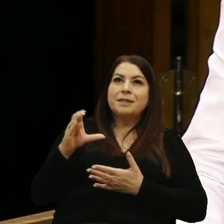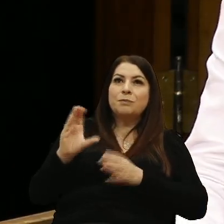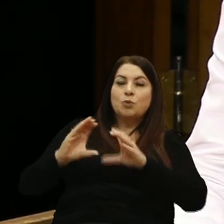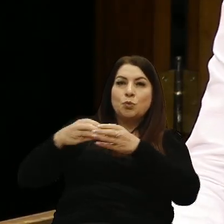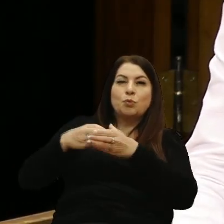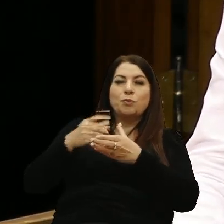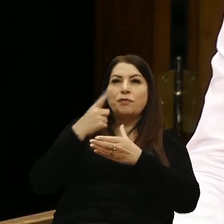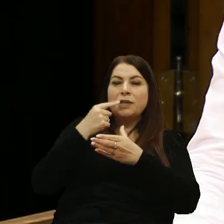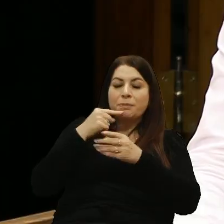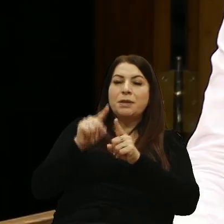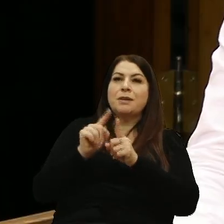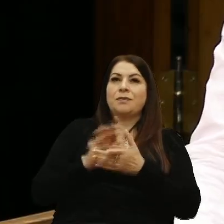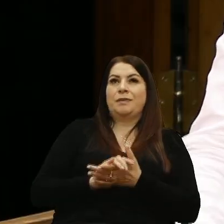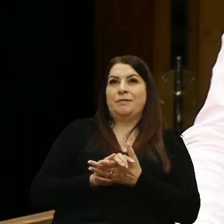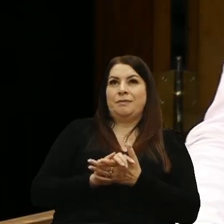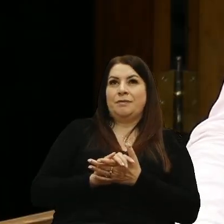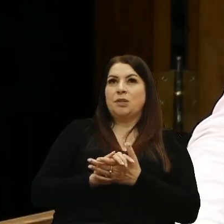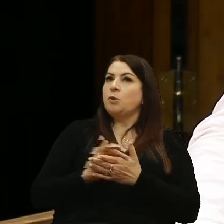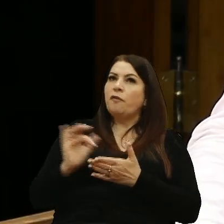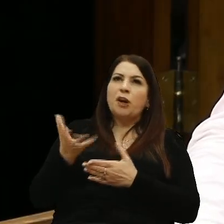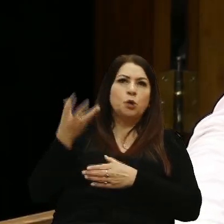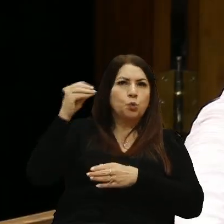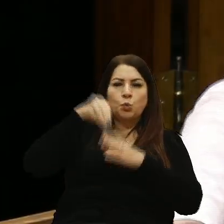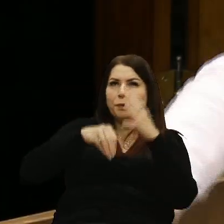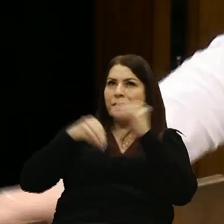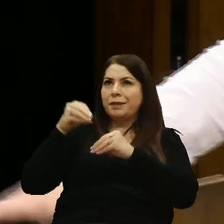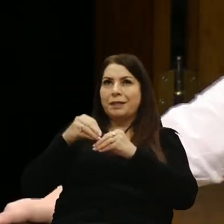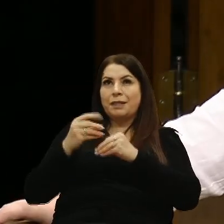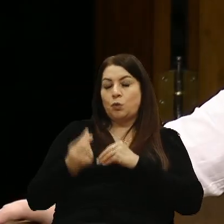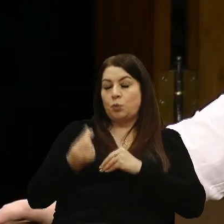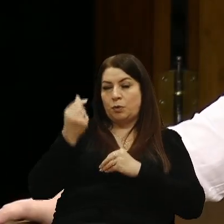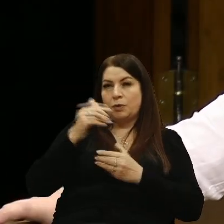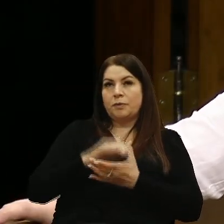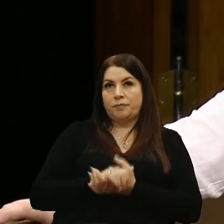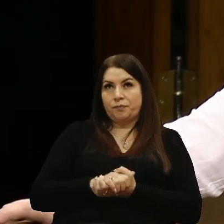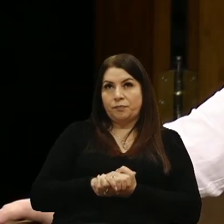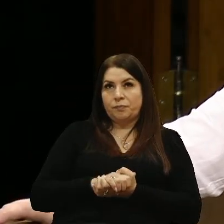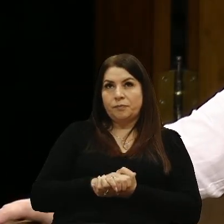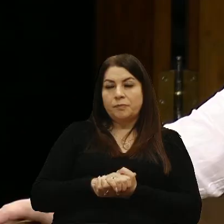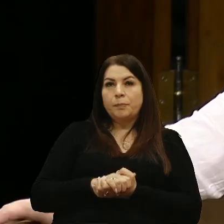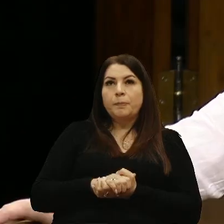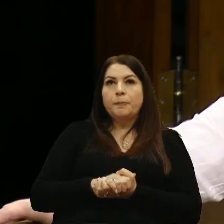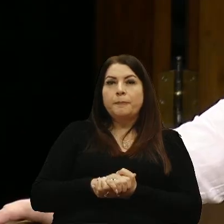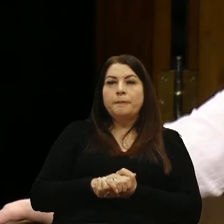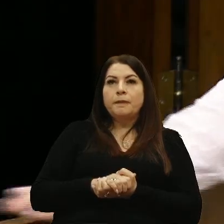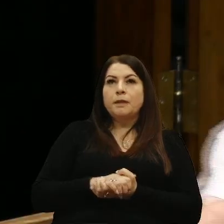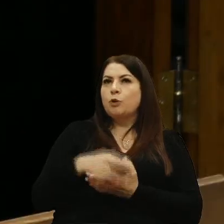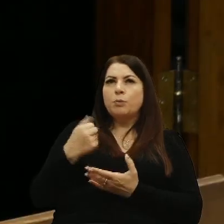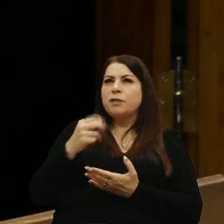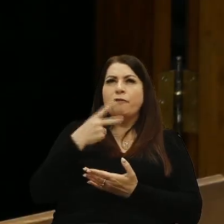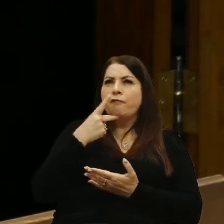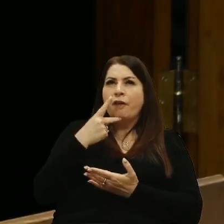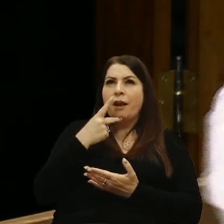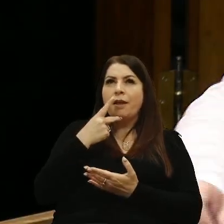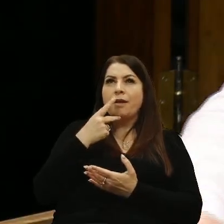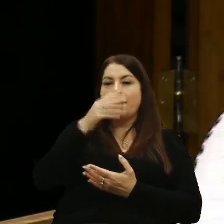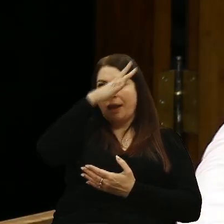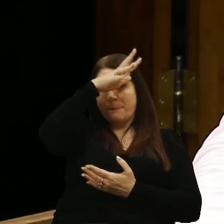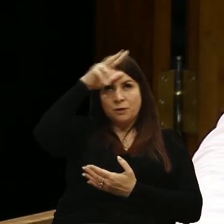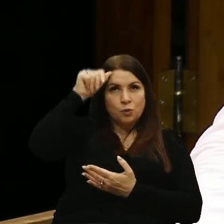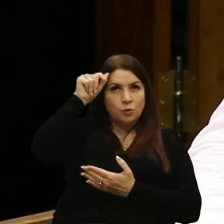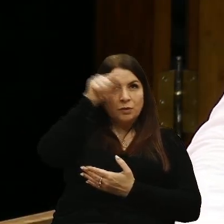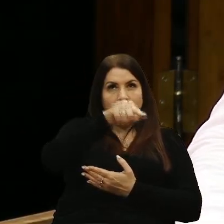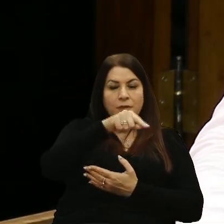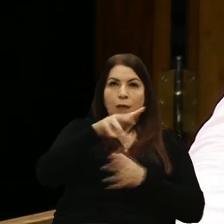Vermelho transportar tudo que transportam e enriquecem. Eu não preciso falar que a Amazônia, por senhor,